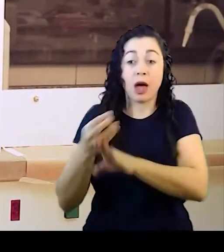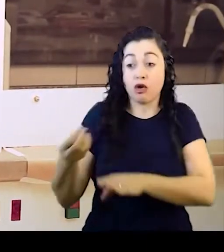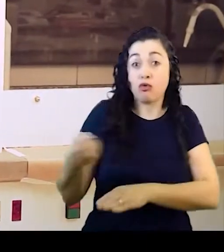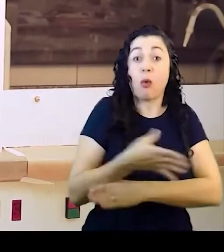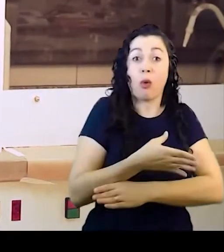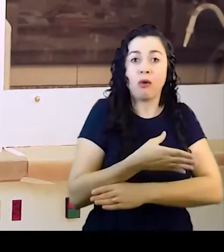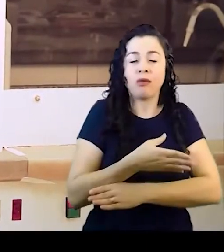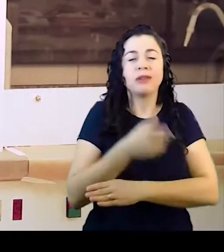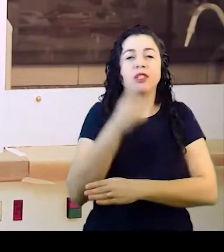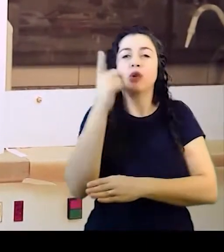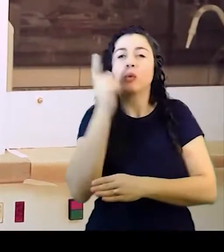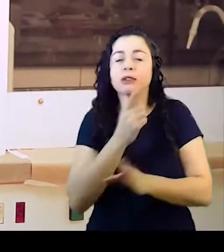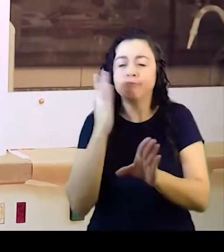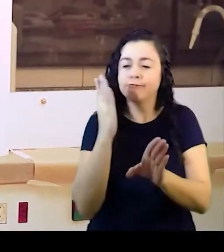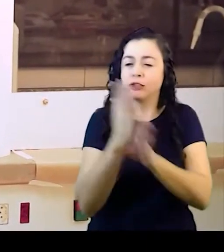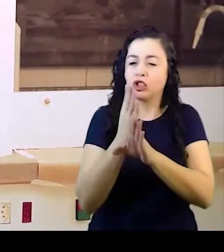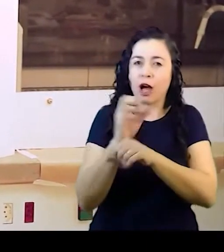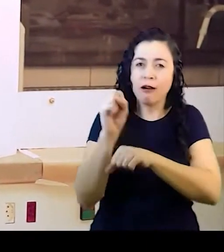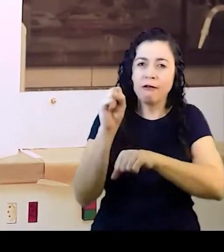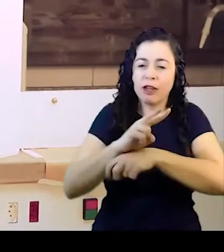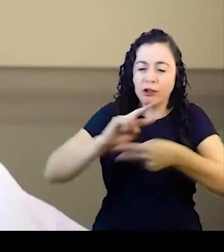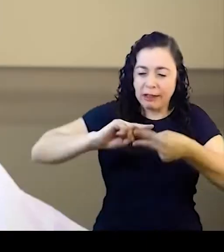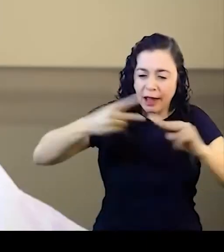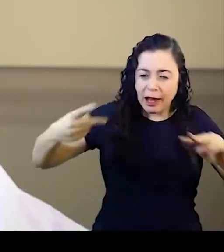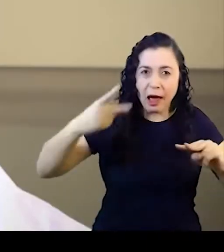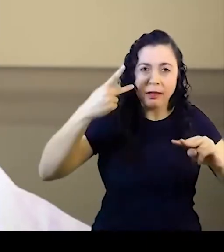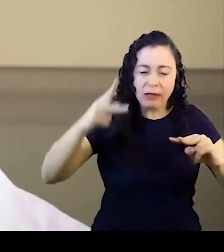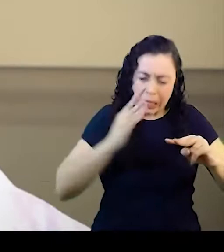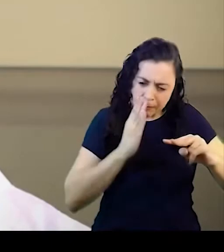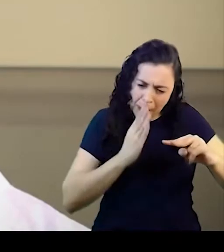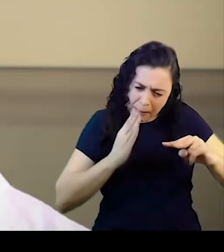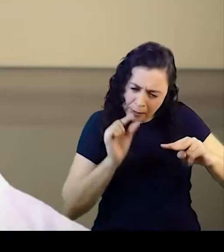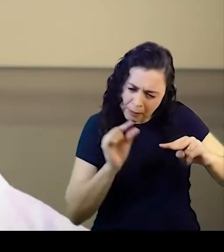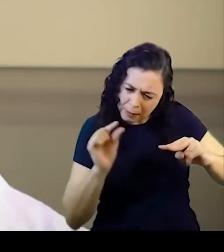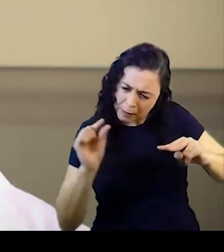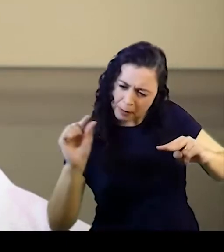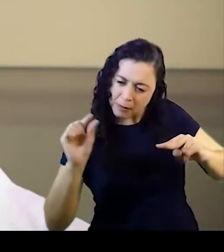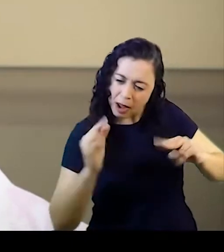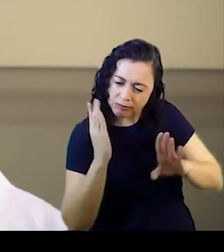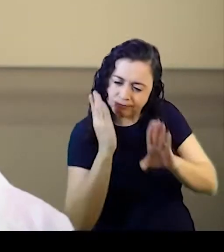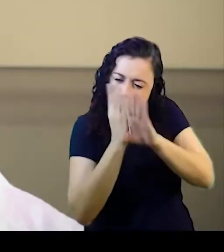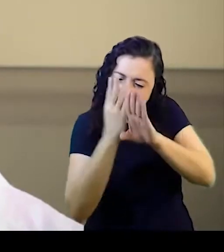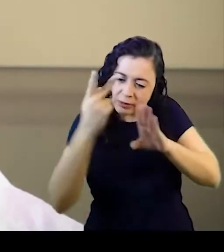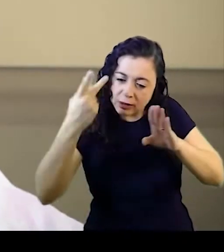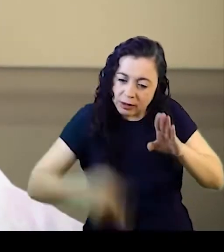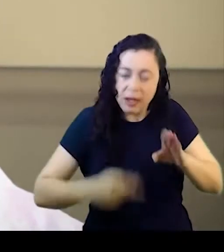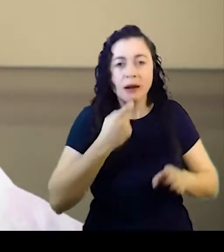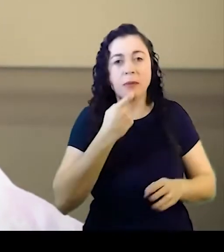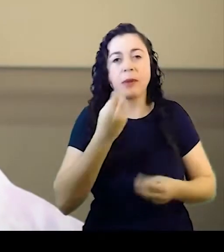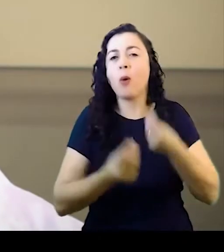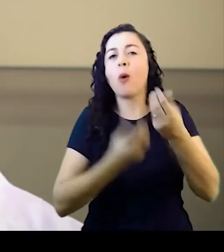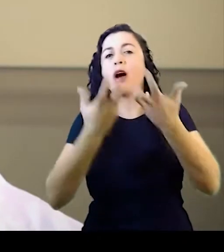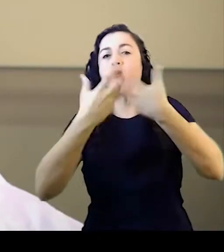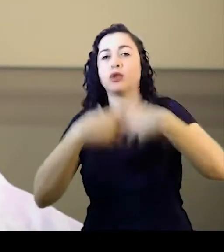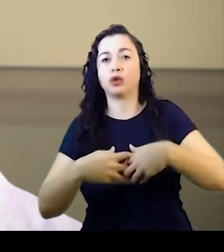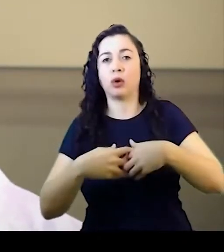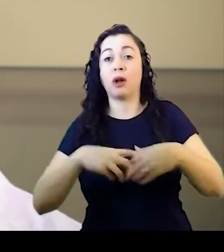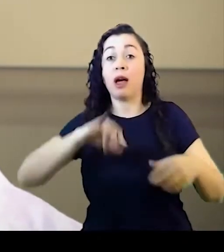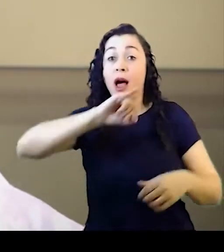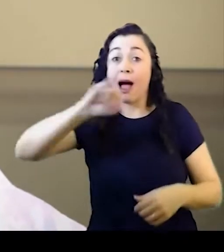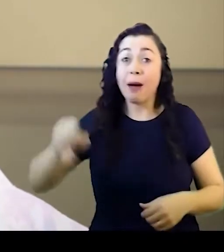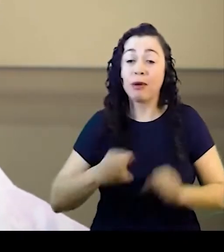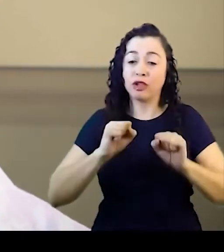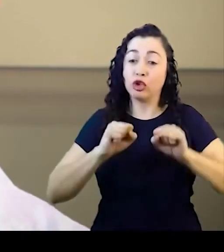conseguir, então, sequenciar e entender a diversidade desse vírus aqui em Campinas. Aproveitando até que esse esforço, que